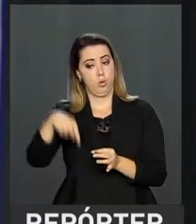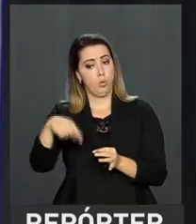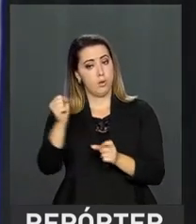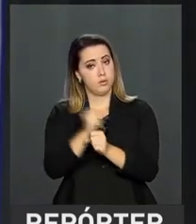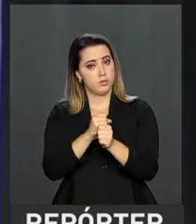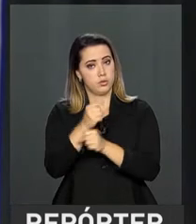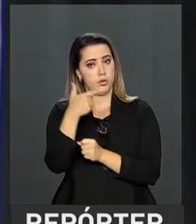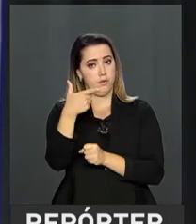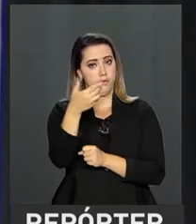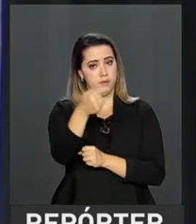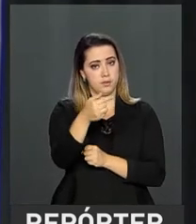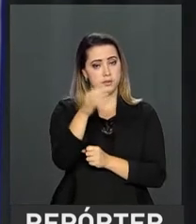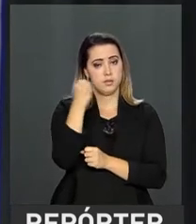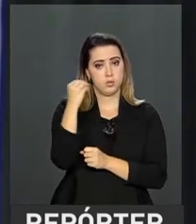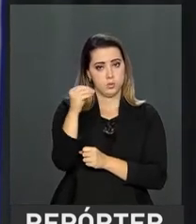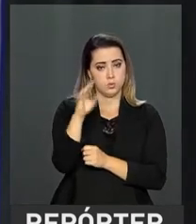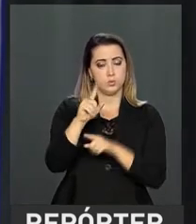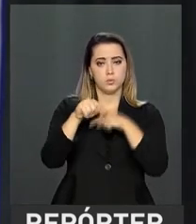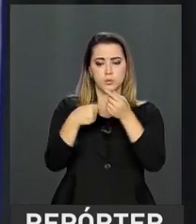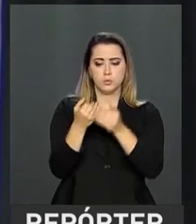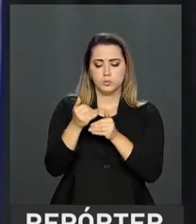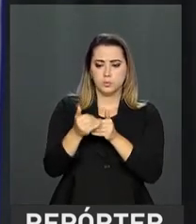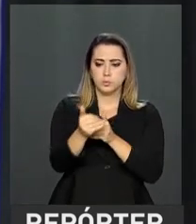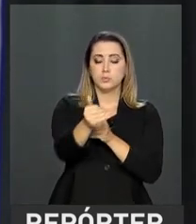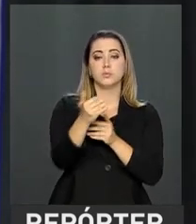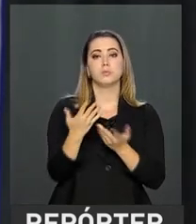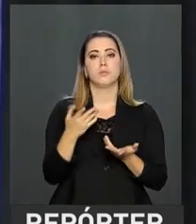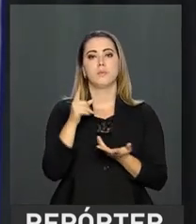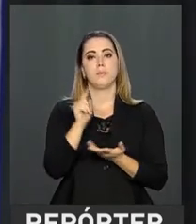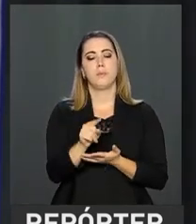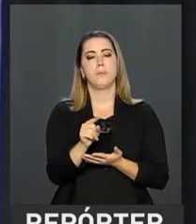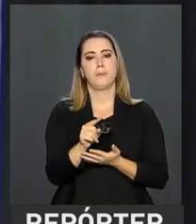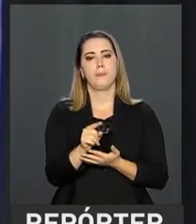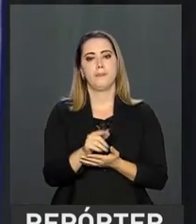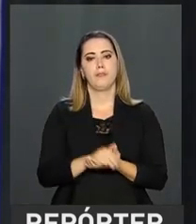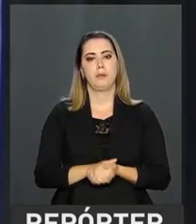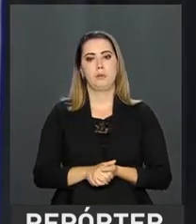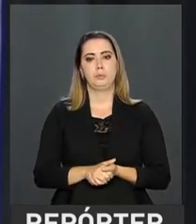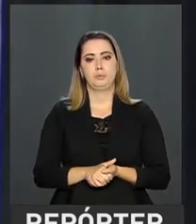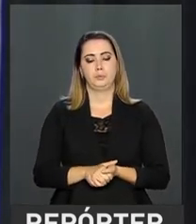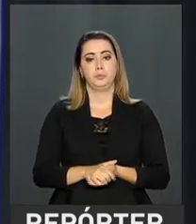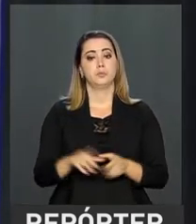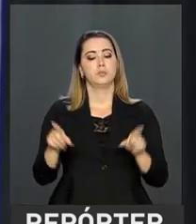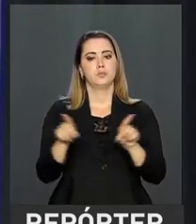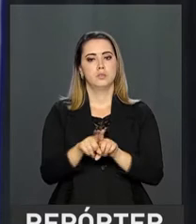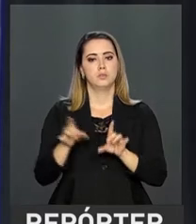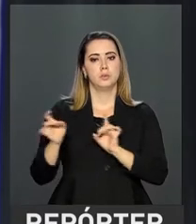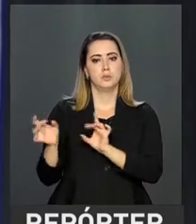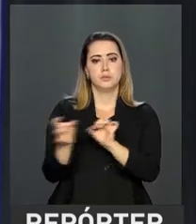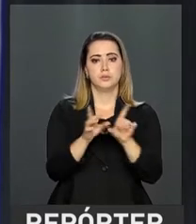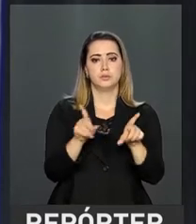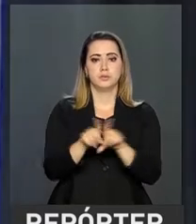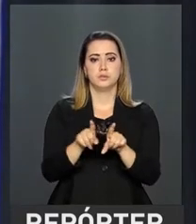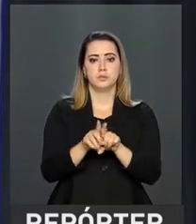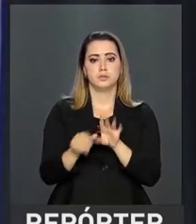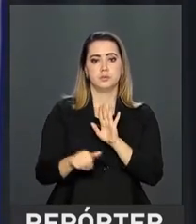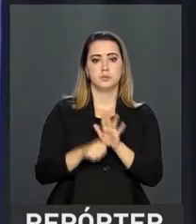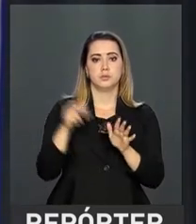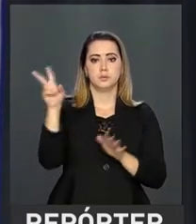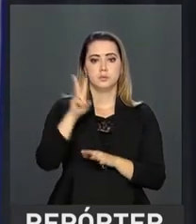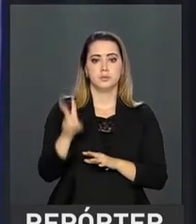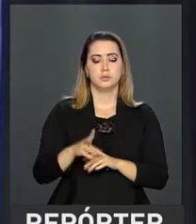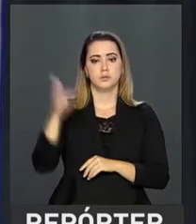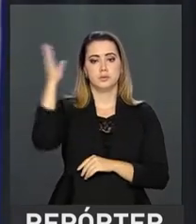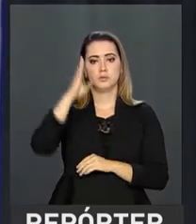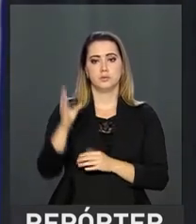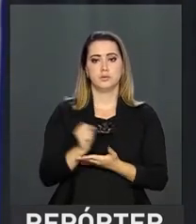de outubro e que continuará nos próximos anos além dos leilões teremos primeira vez no brasil também